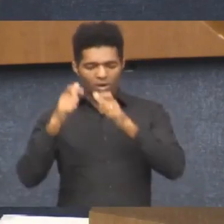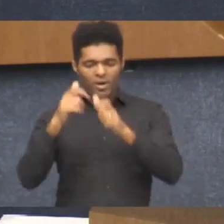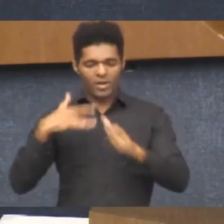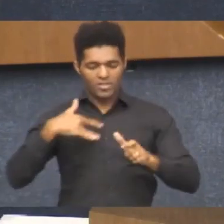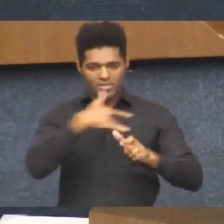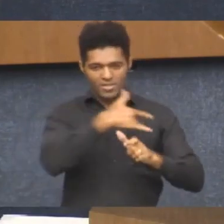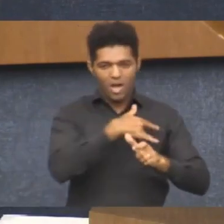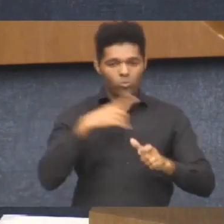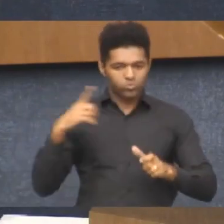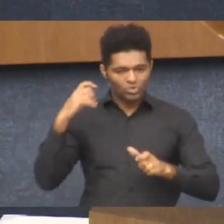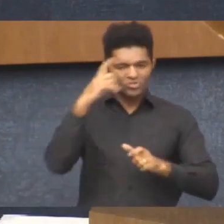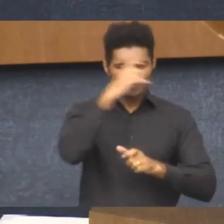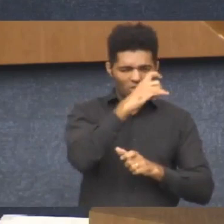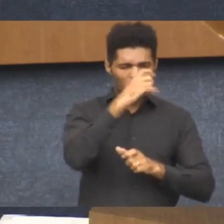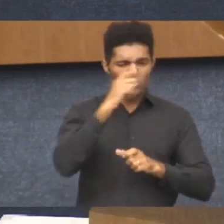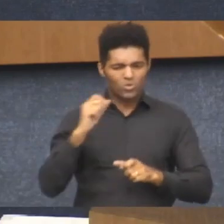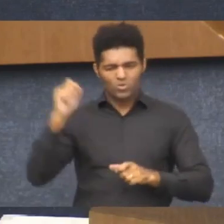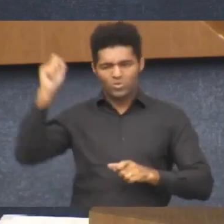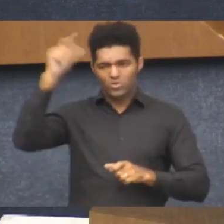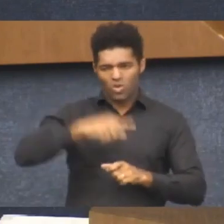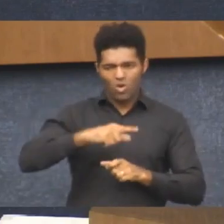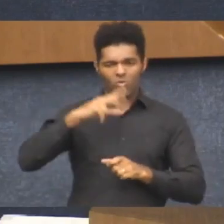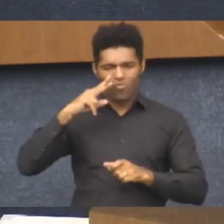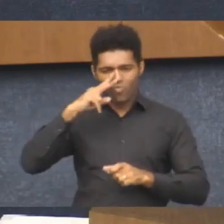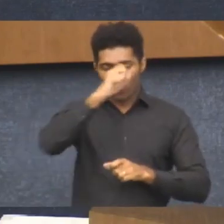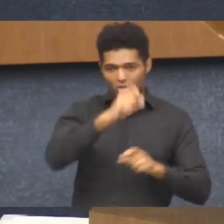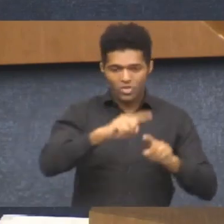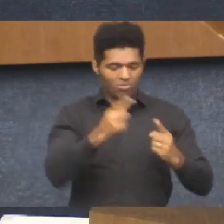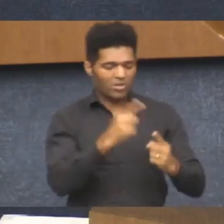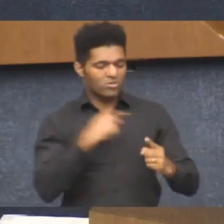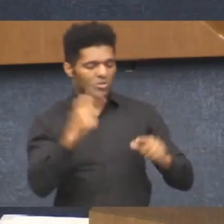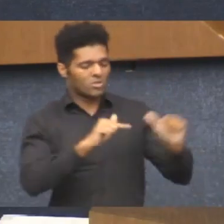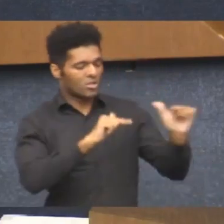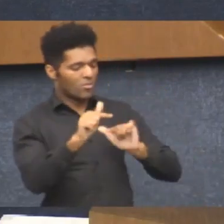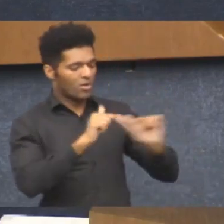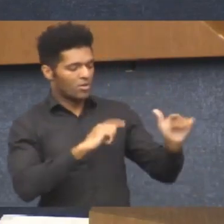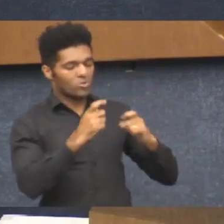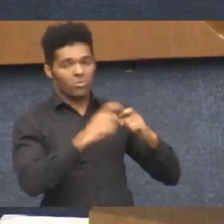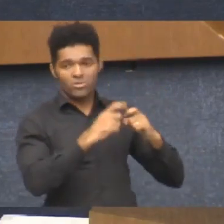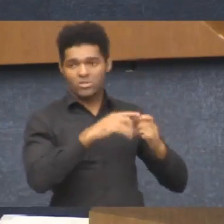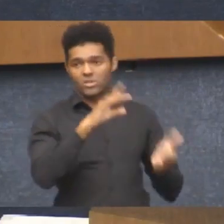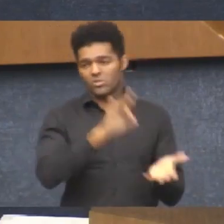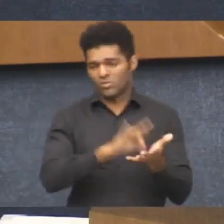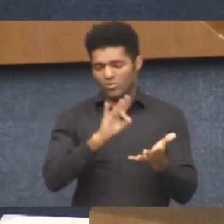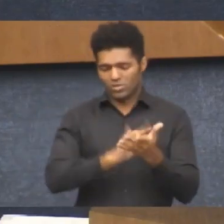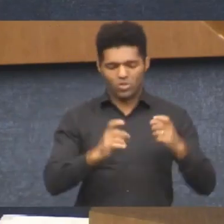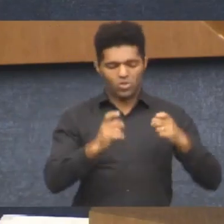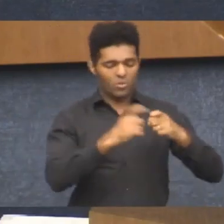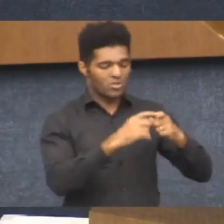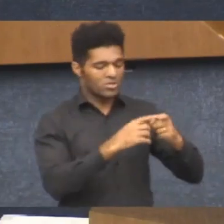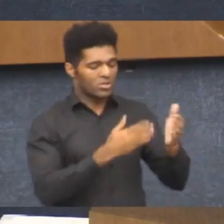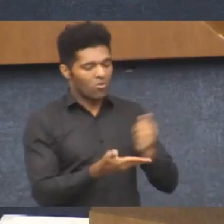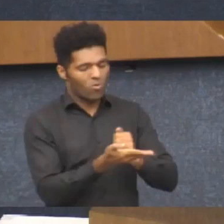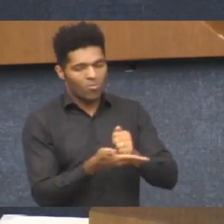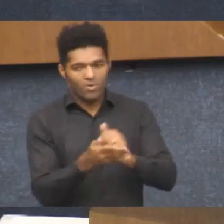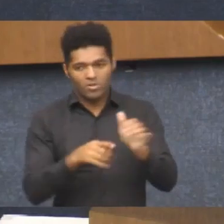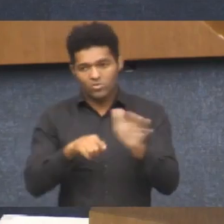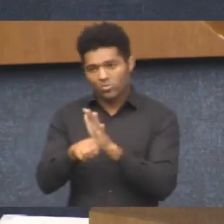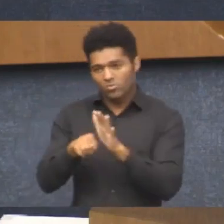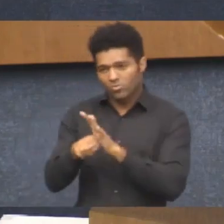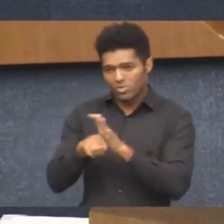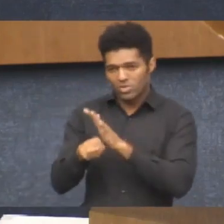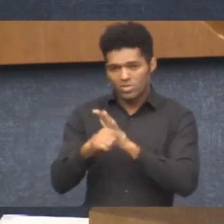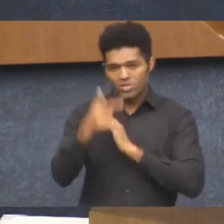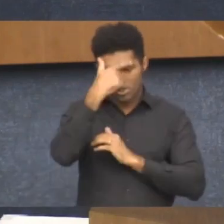mas a gente faz medicina de qualidade. A gente faz medicina baseada em evidências. A gente cuida das pessoas